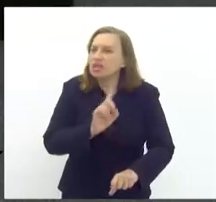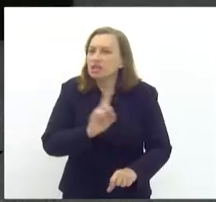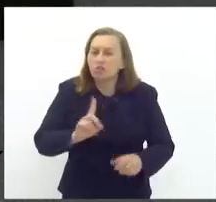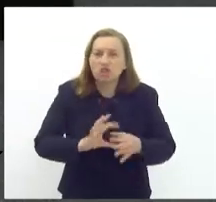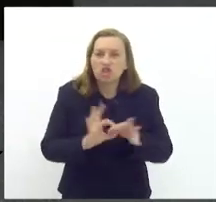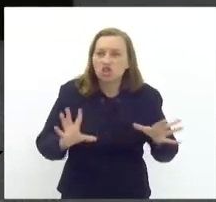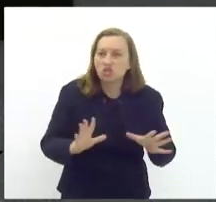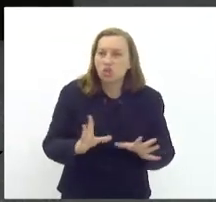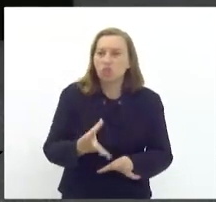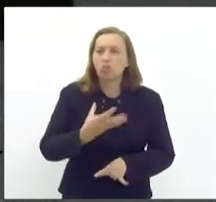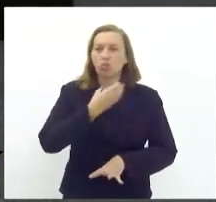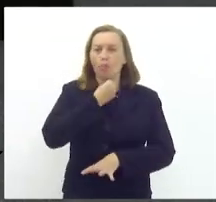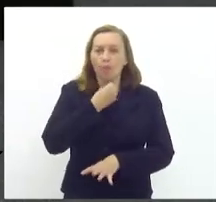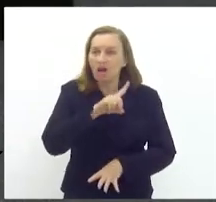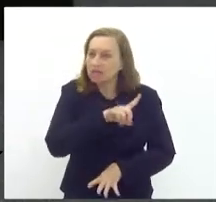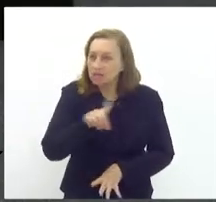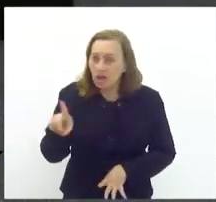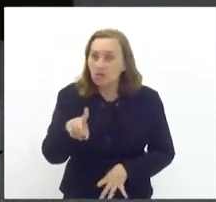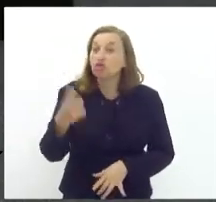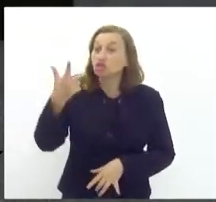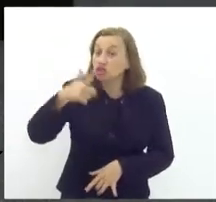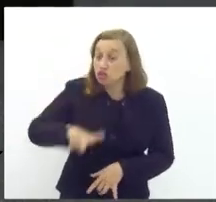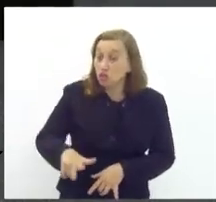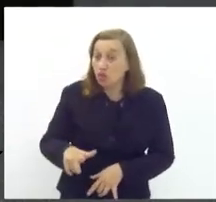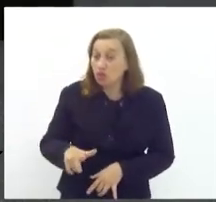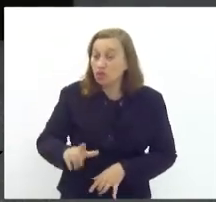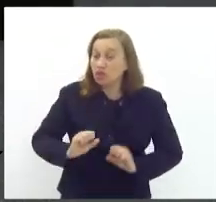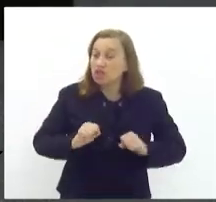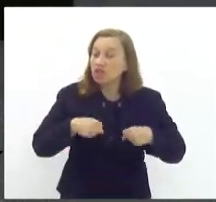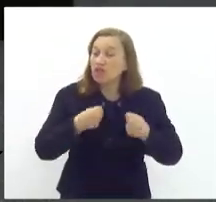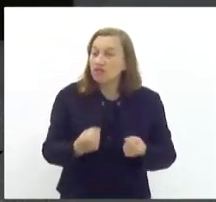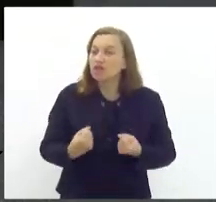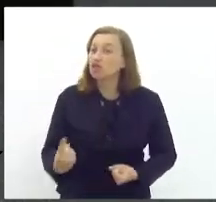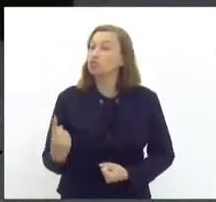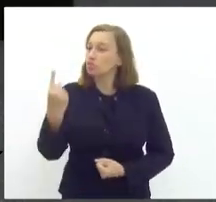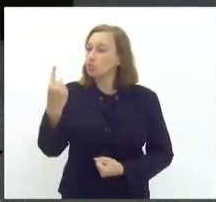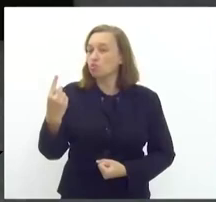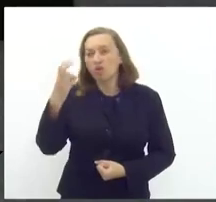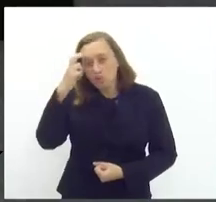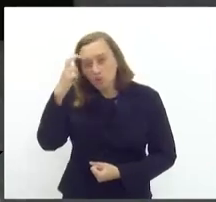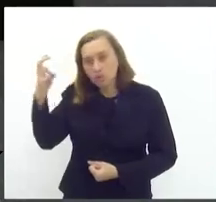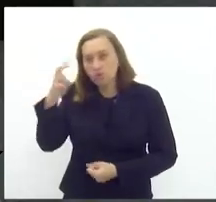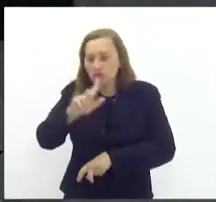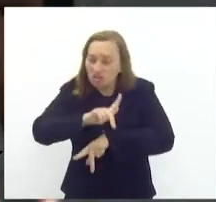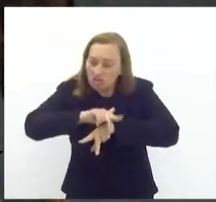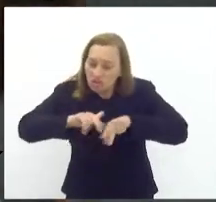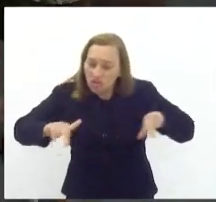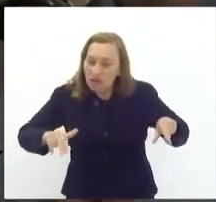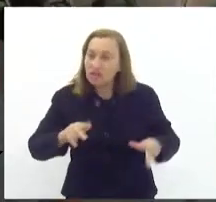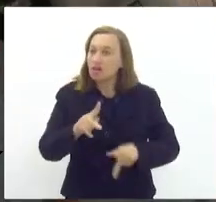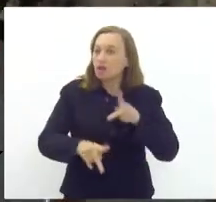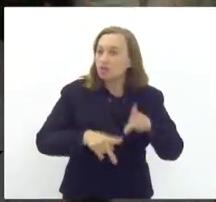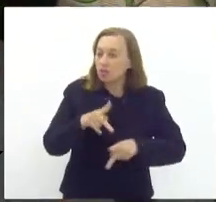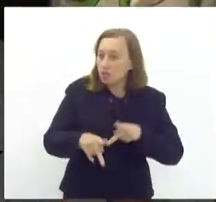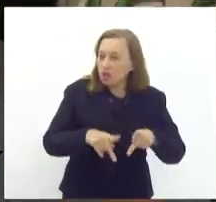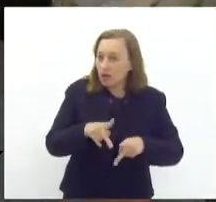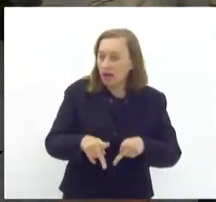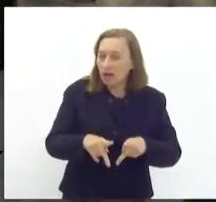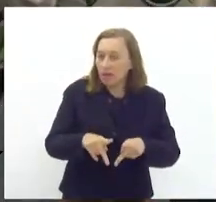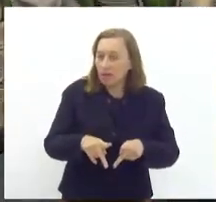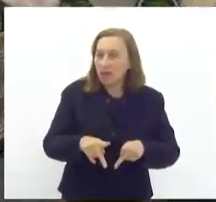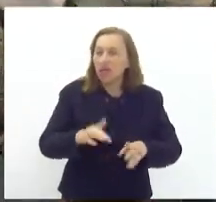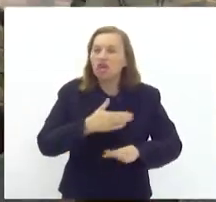silenciarem a sua voz mais uma vez em defesa de uma cultura diversa popular enegrecida